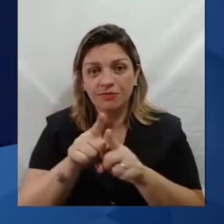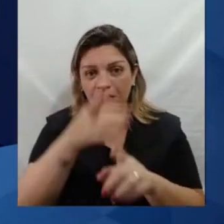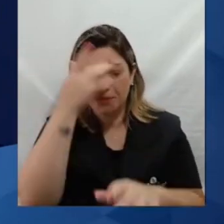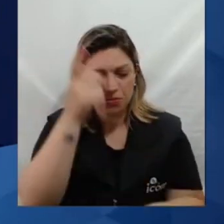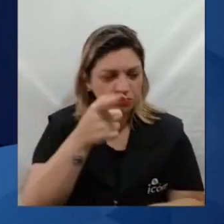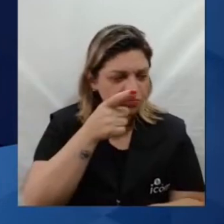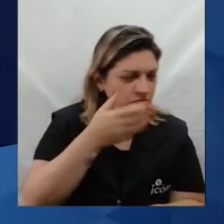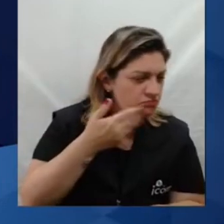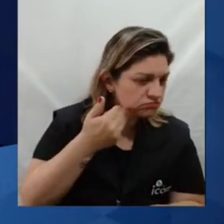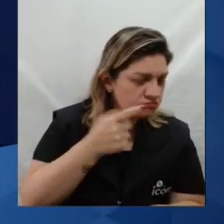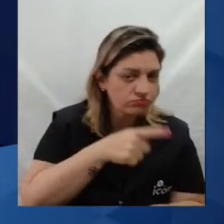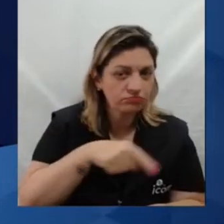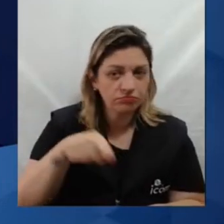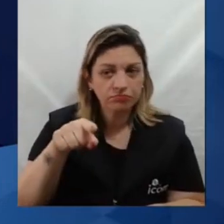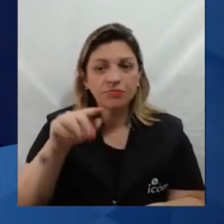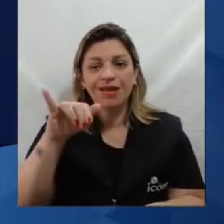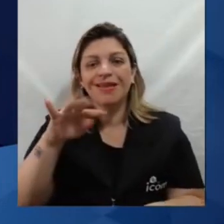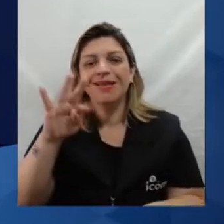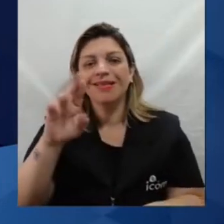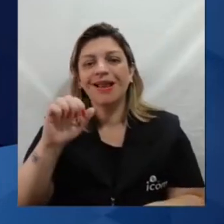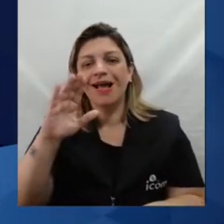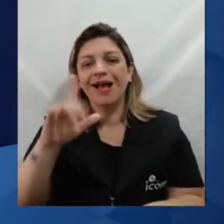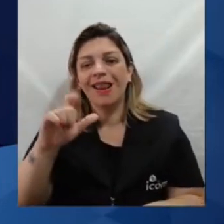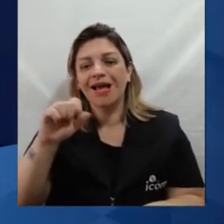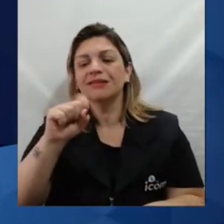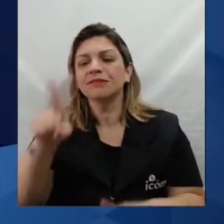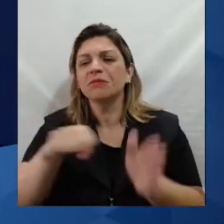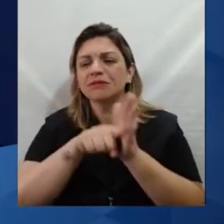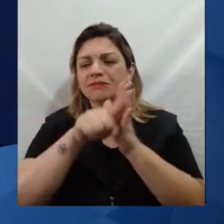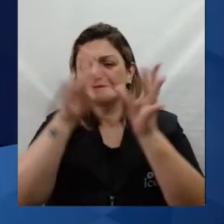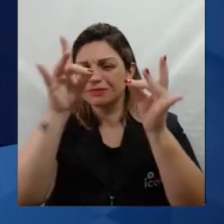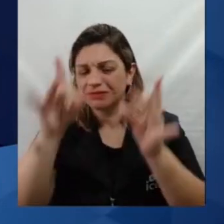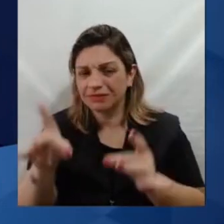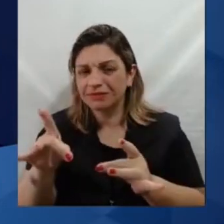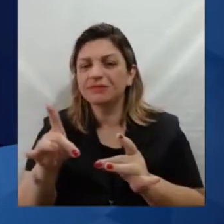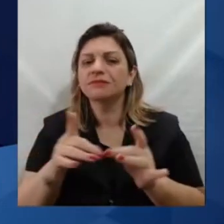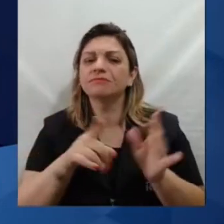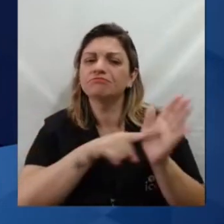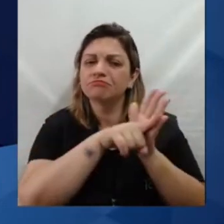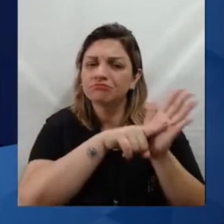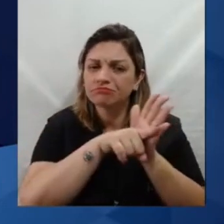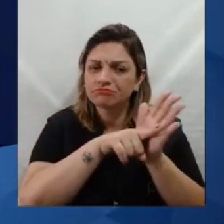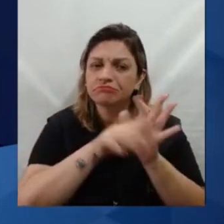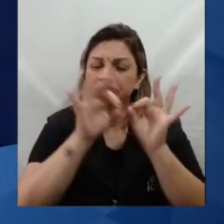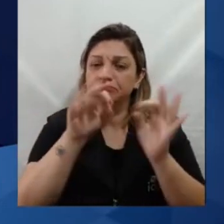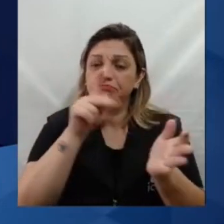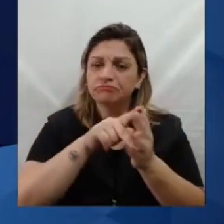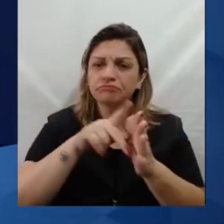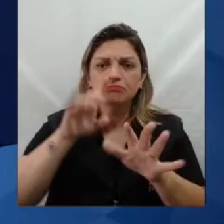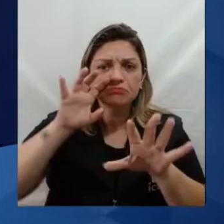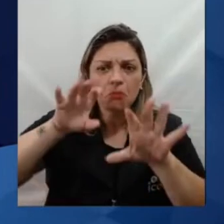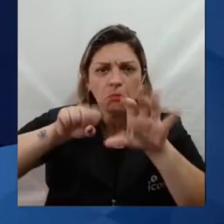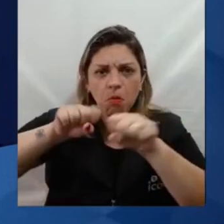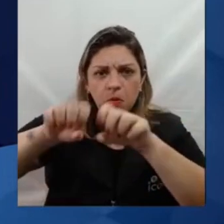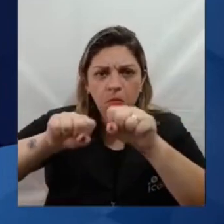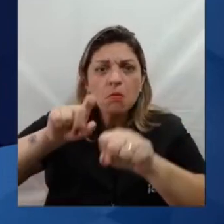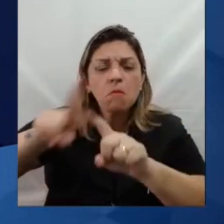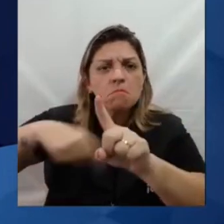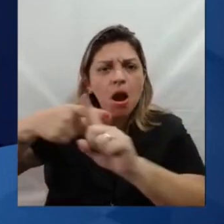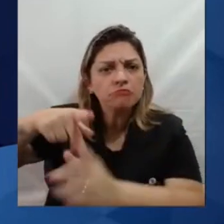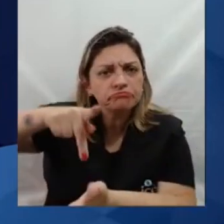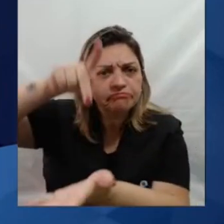correlação intraclasse, análise descritiva, análise fatorial exploratória e confirmatória e